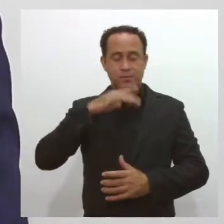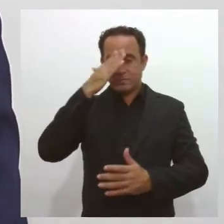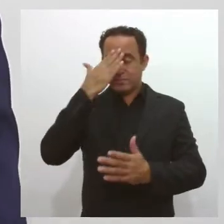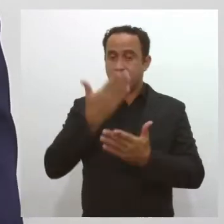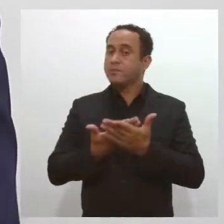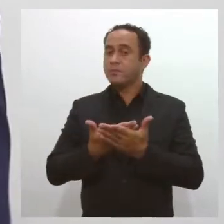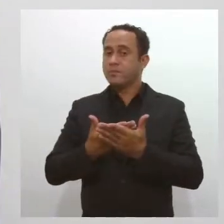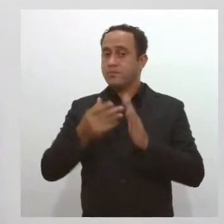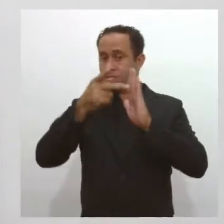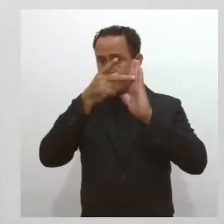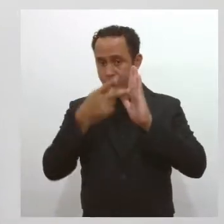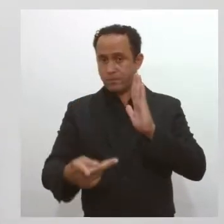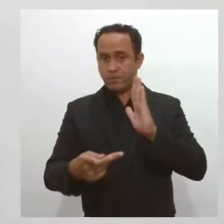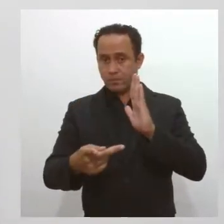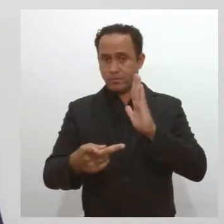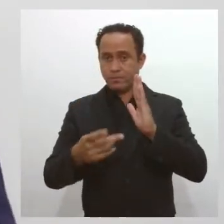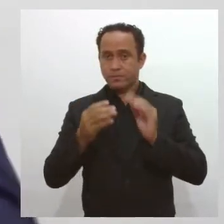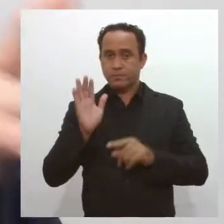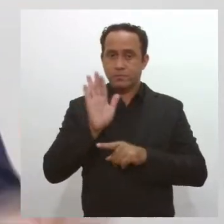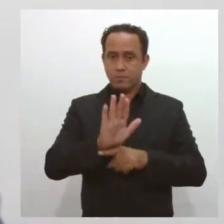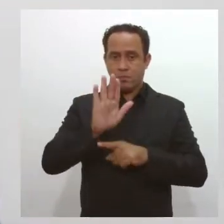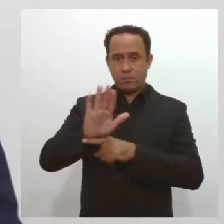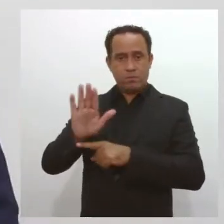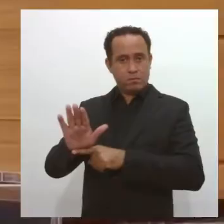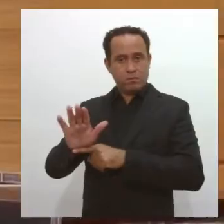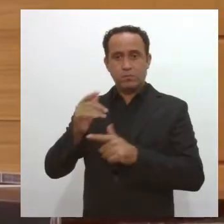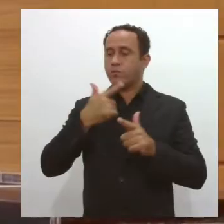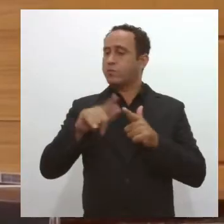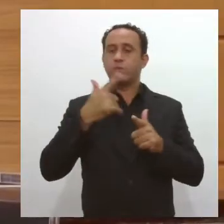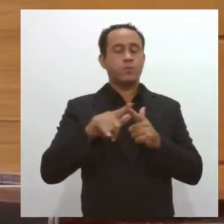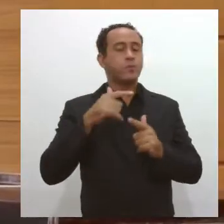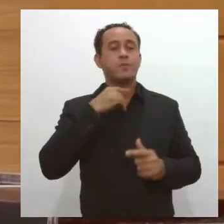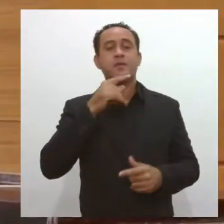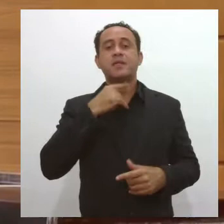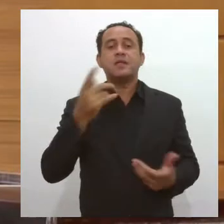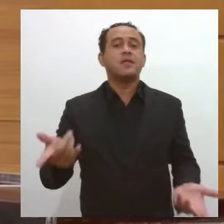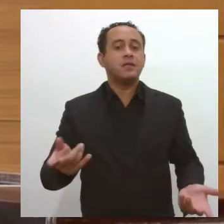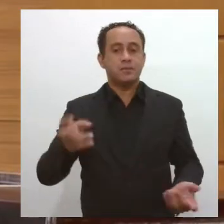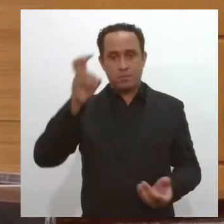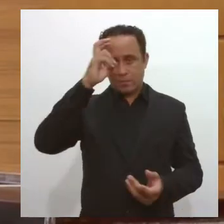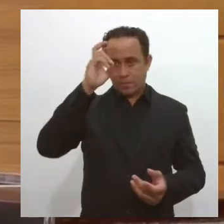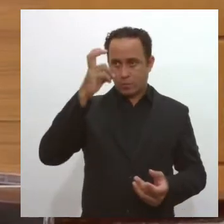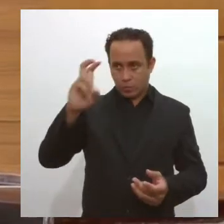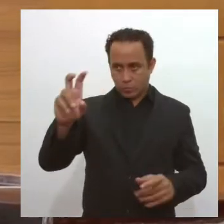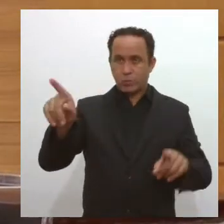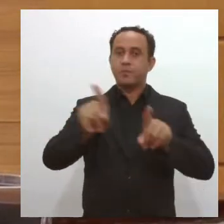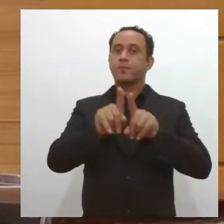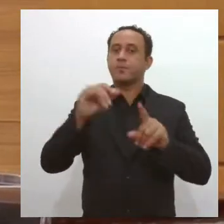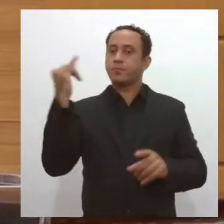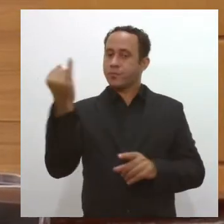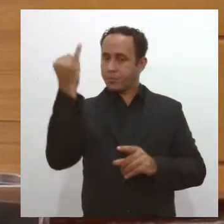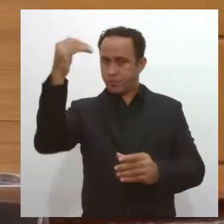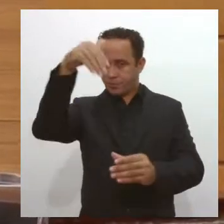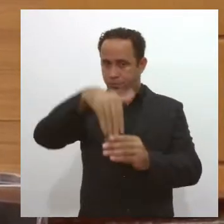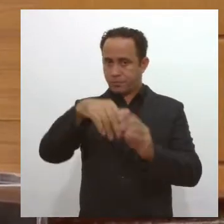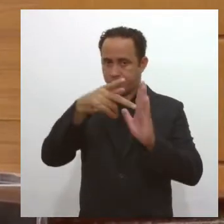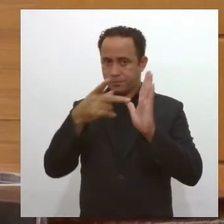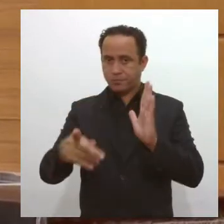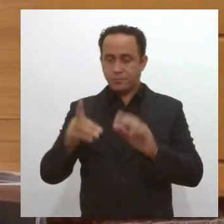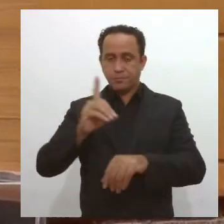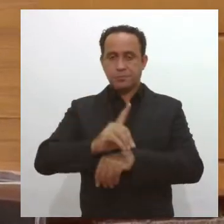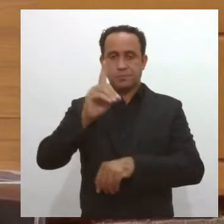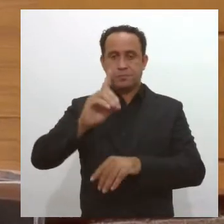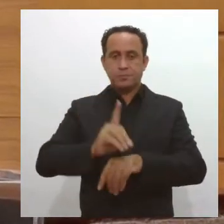um projeto que só beneficia, não tem prejuízo para ninguém. A cultura também ganhou destaque entre as votações. De autoria do deputado